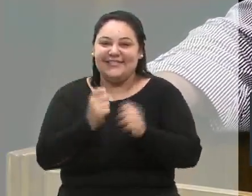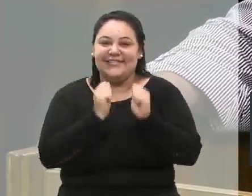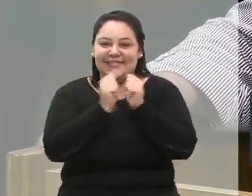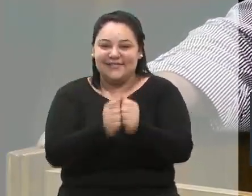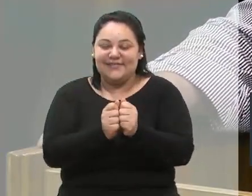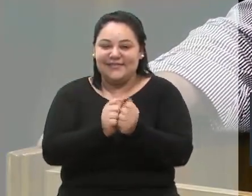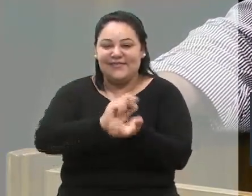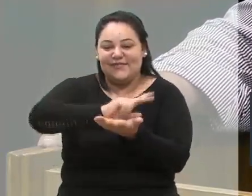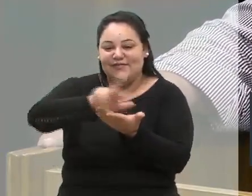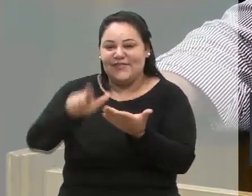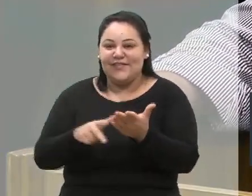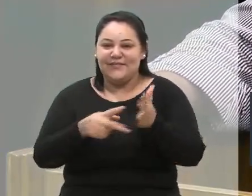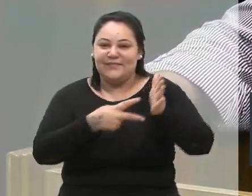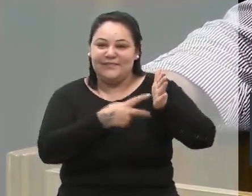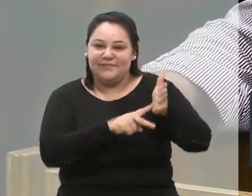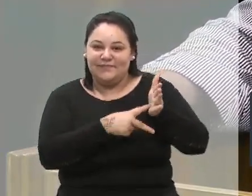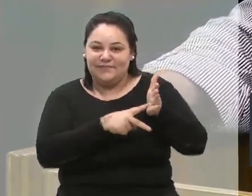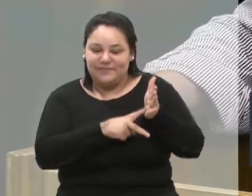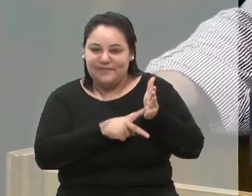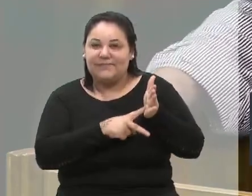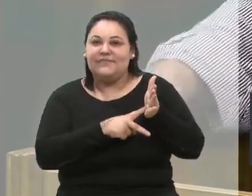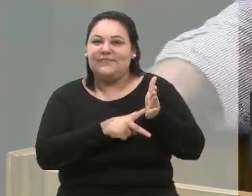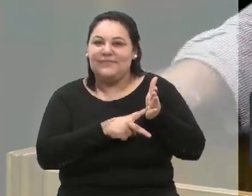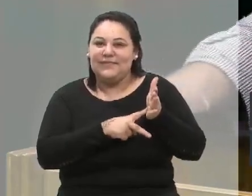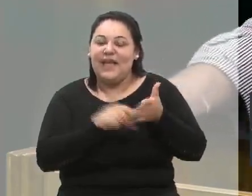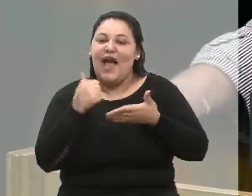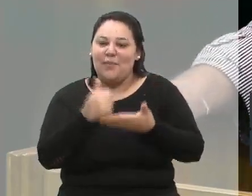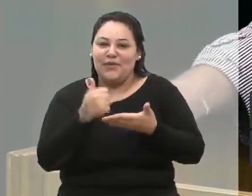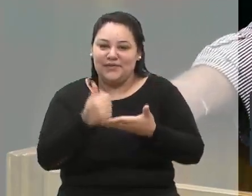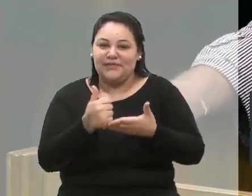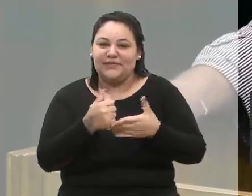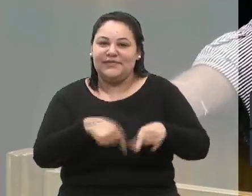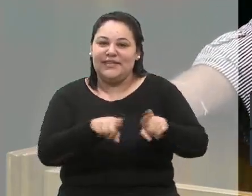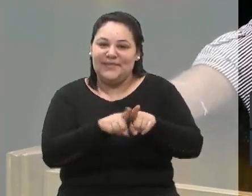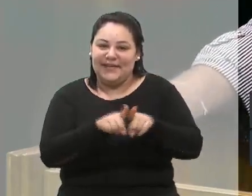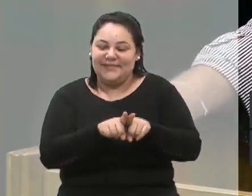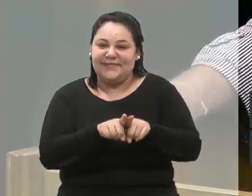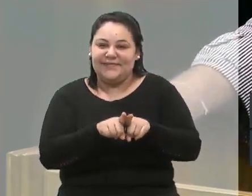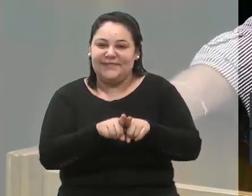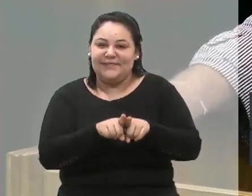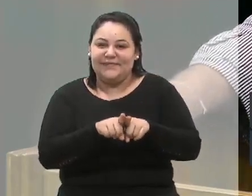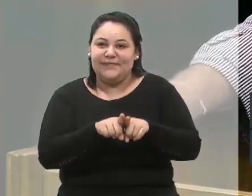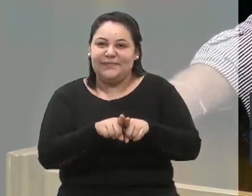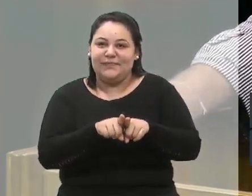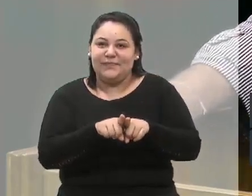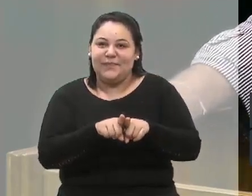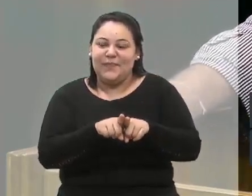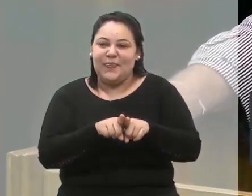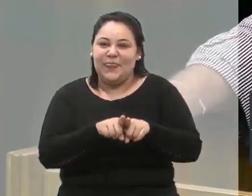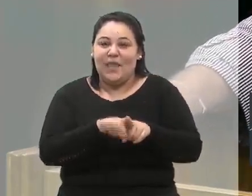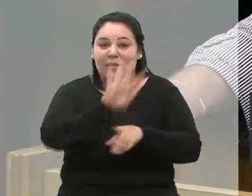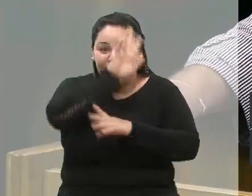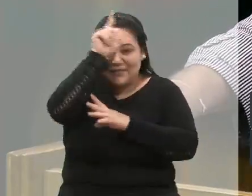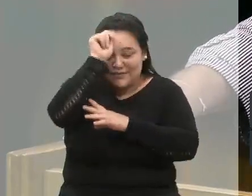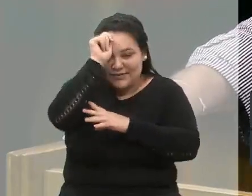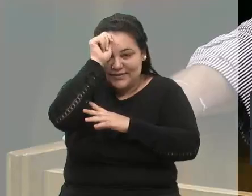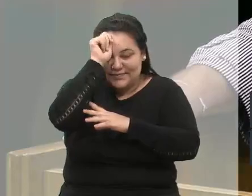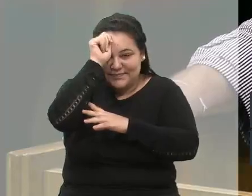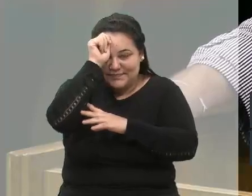sindicatos apoiando, né? A Rádio Viva, a Prefeitura Municipal,